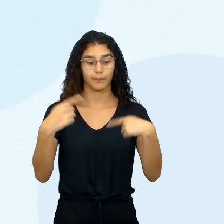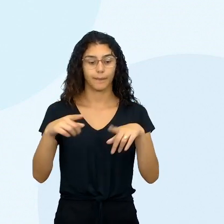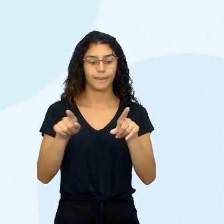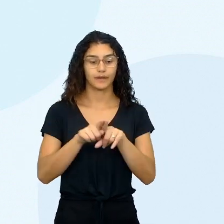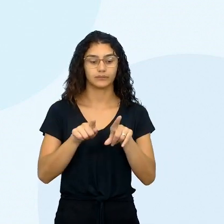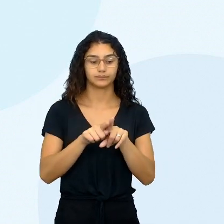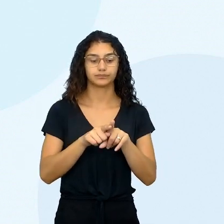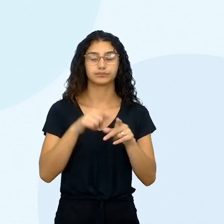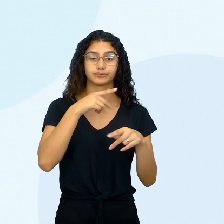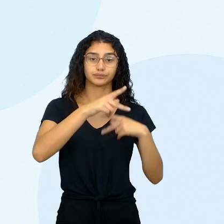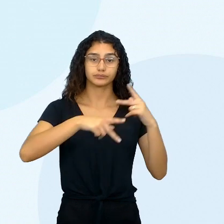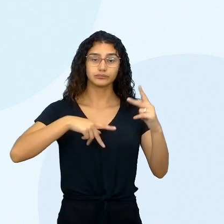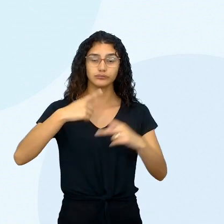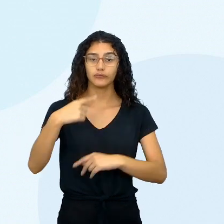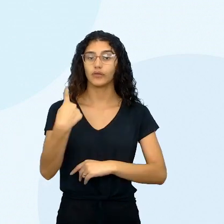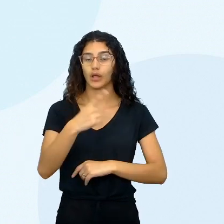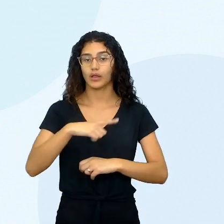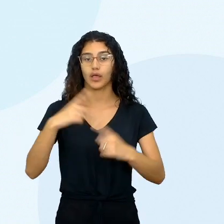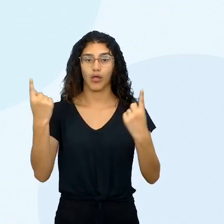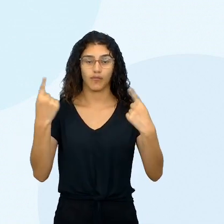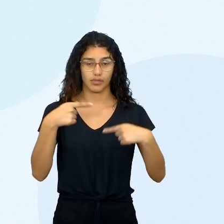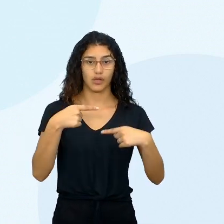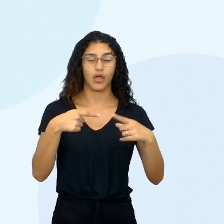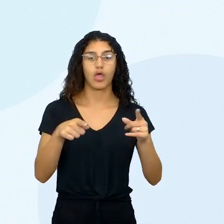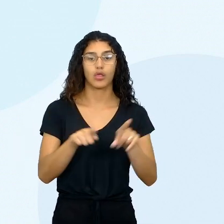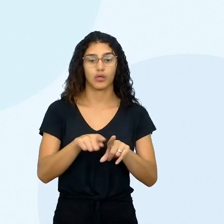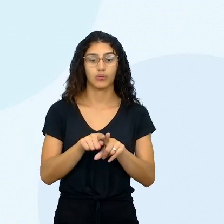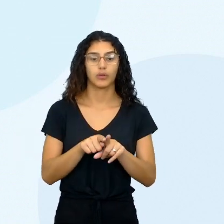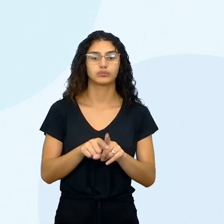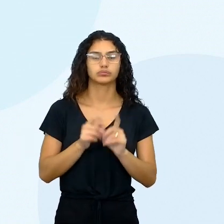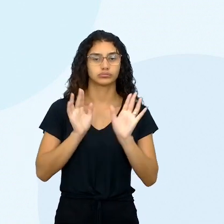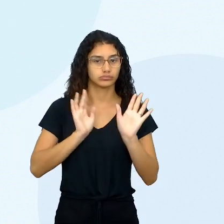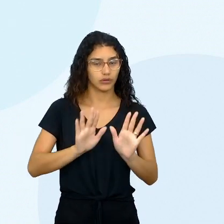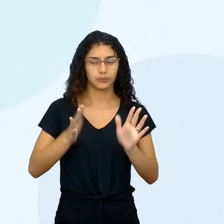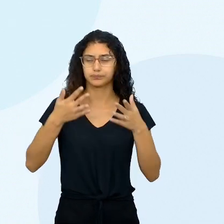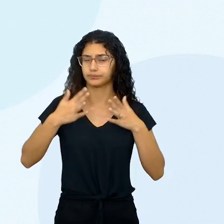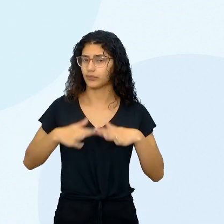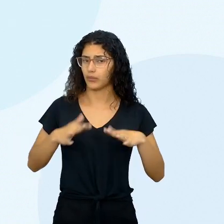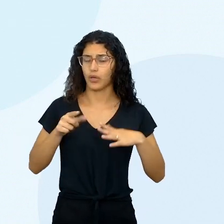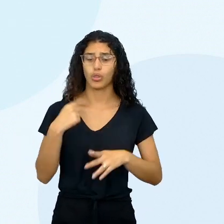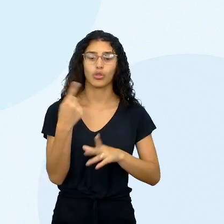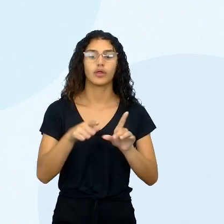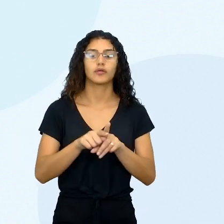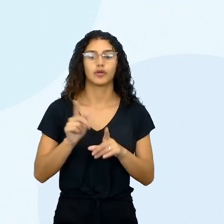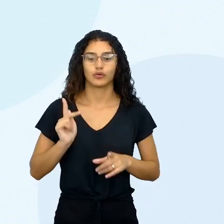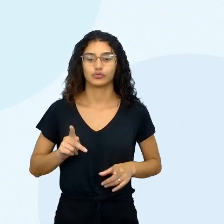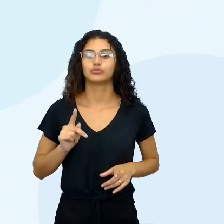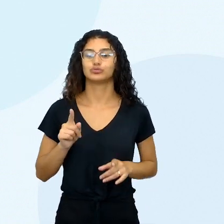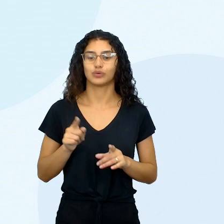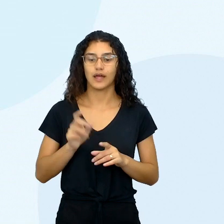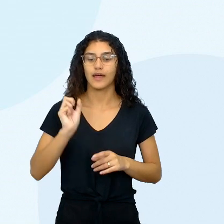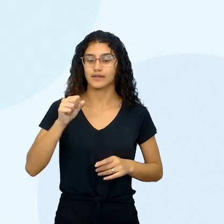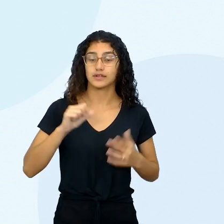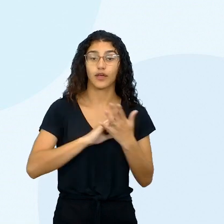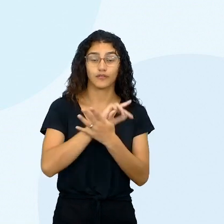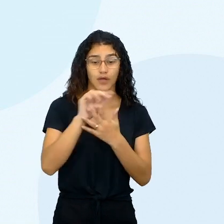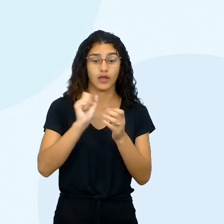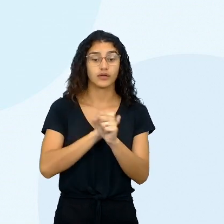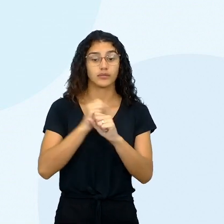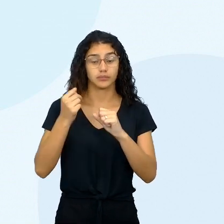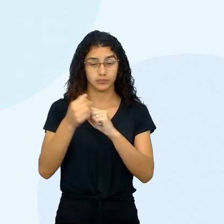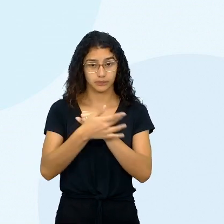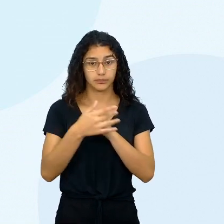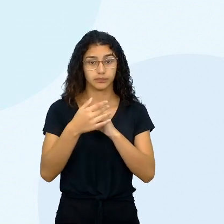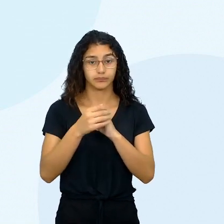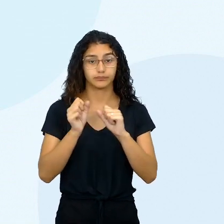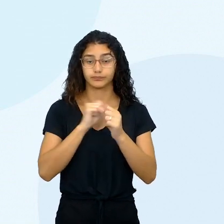ordem socioplanetária que a gente tem enfrentado e vai, pode ficar tranquilo e tranquila, nós vamos enfrentar, sim, outras pandemias.